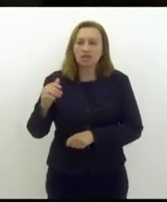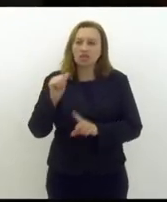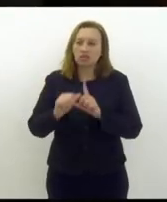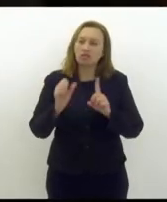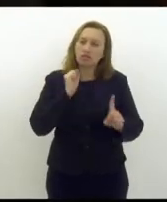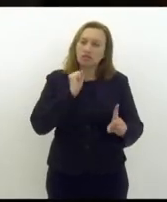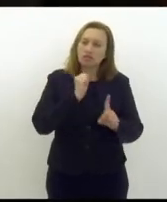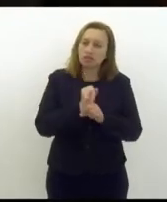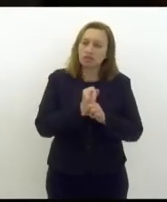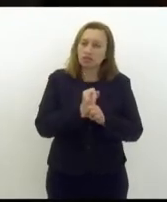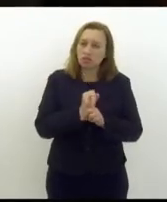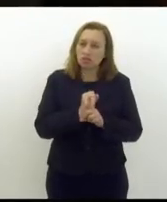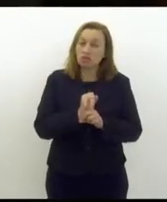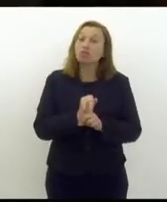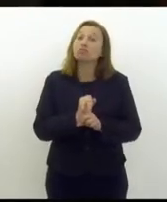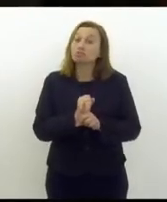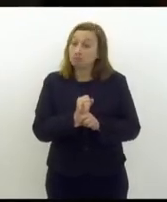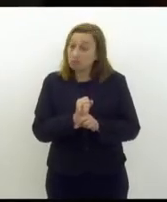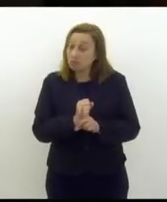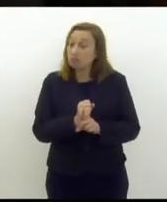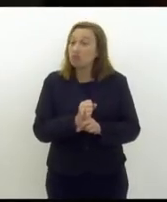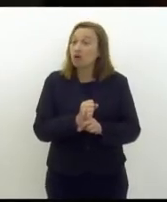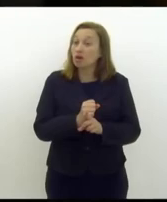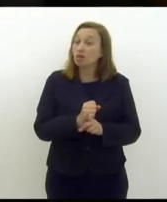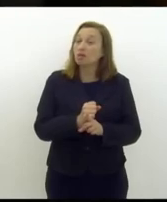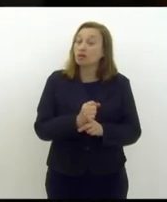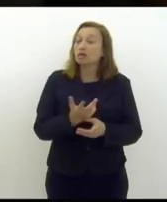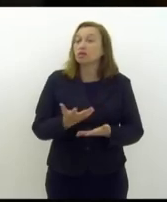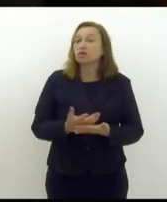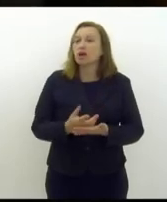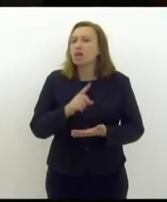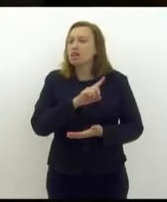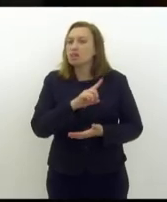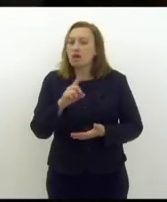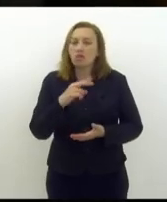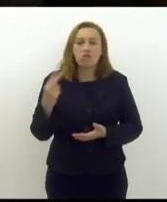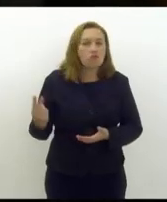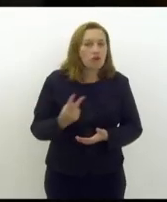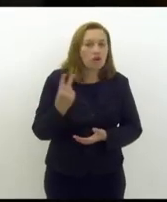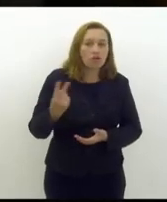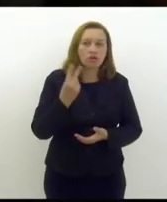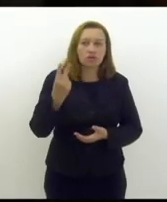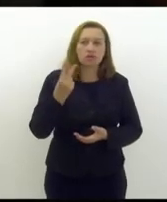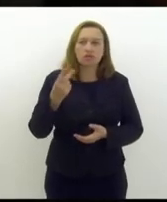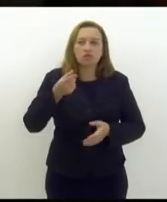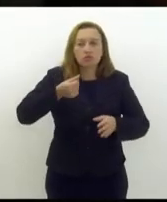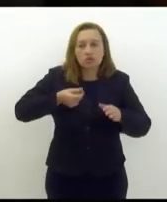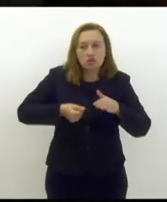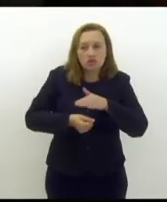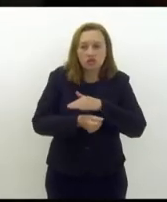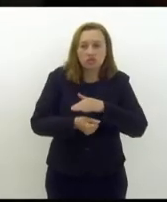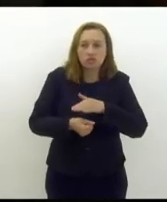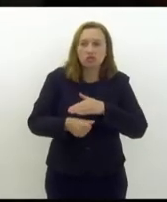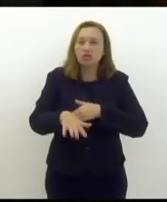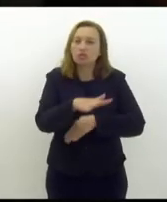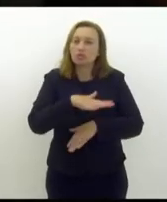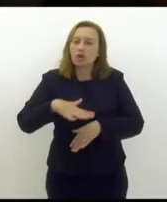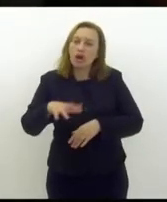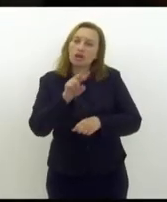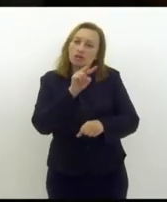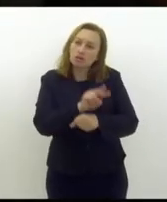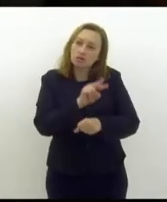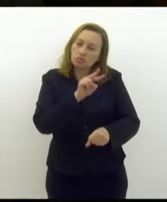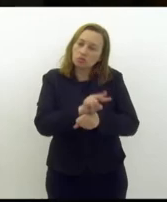feminicídio isso tem a ver com a não priorização de investimento numa rede de proteção